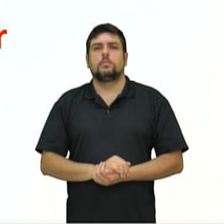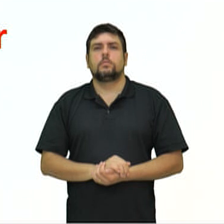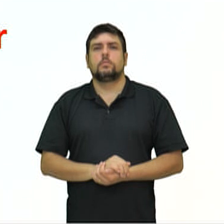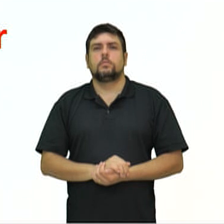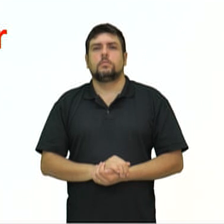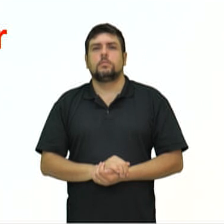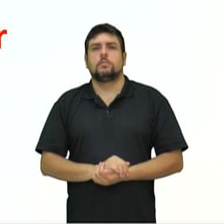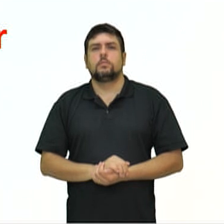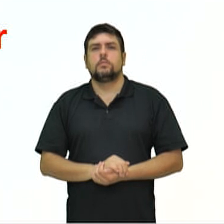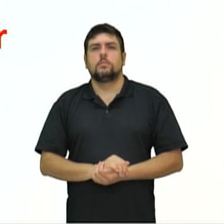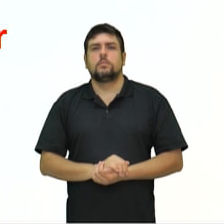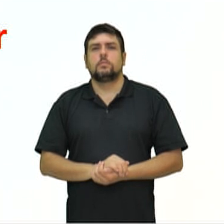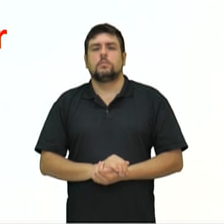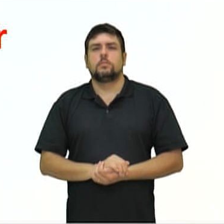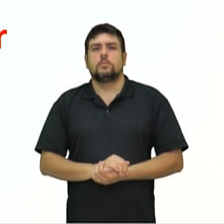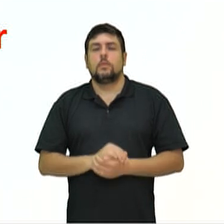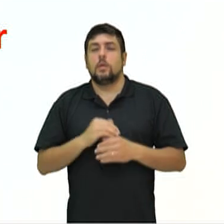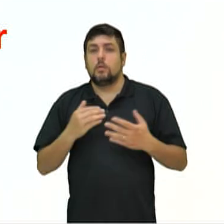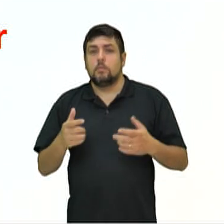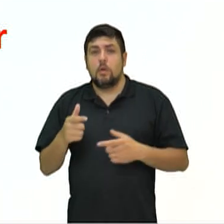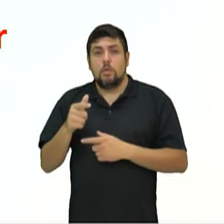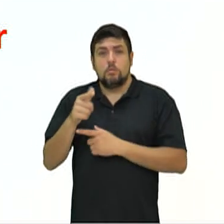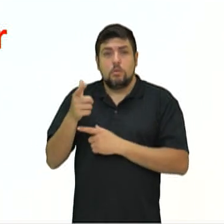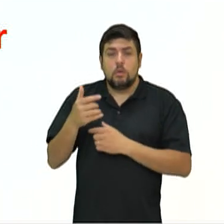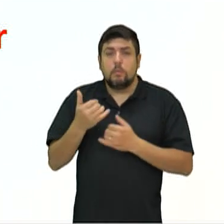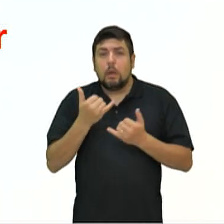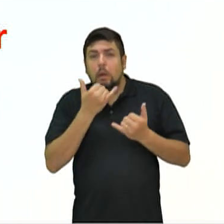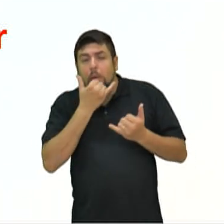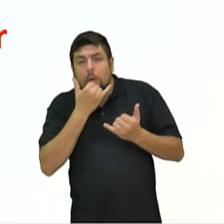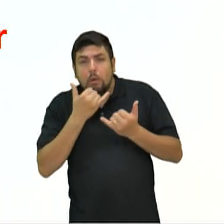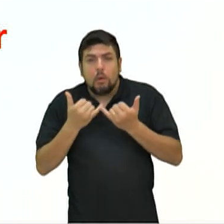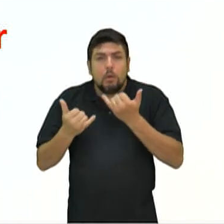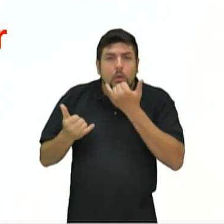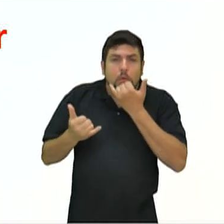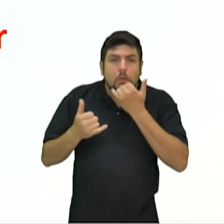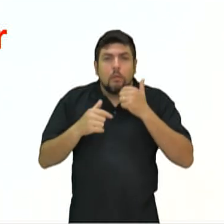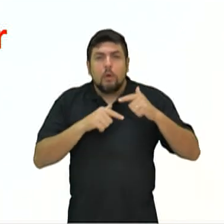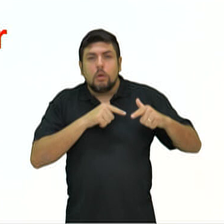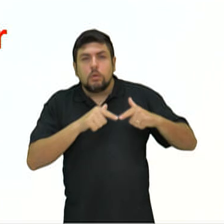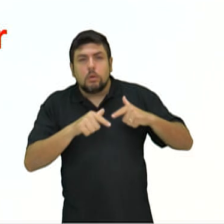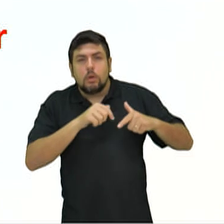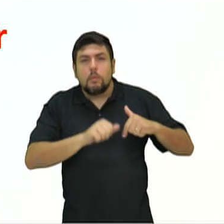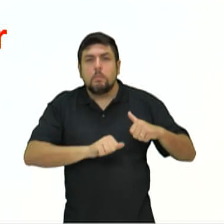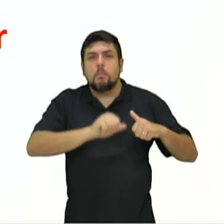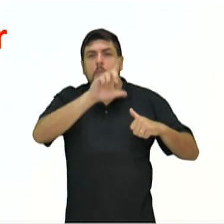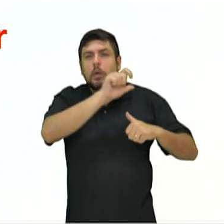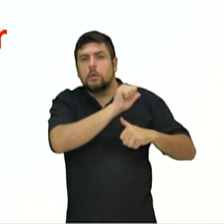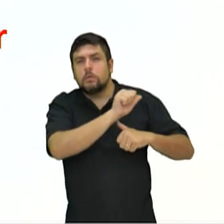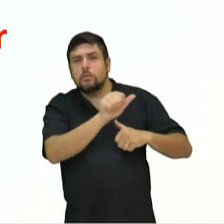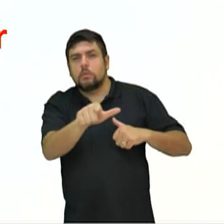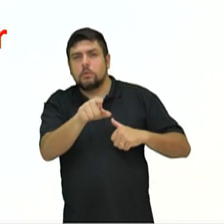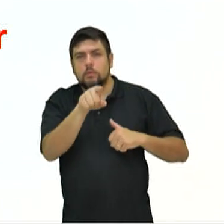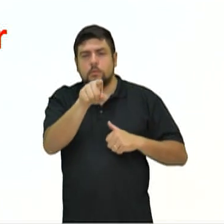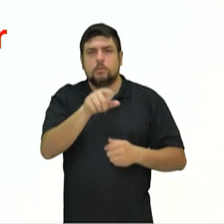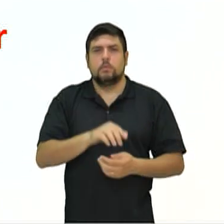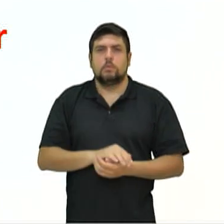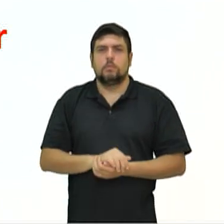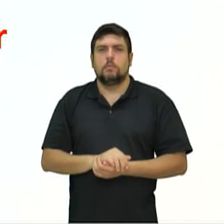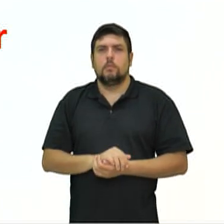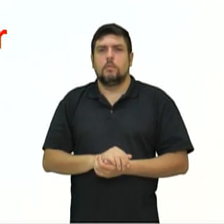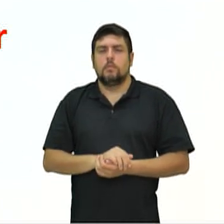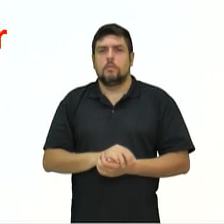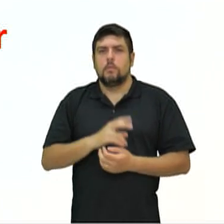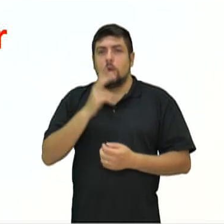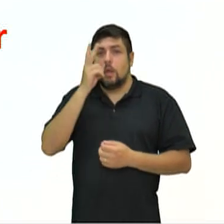you do. Não há nenhuma desculpa para que as pessoas trabalhem mais do que você. Lembra que a gente tinha conversado que quando a gente tem um